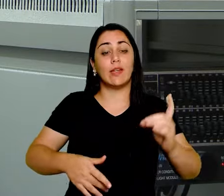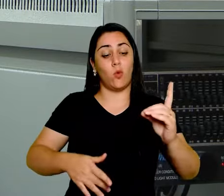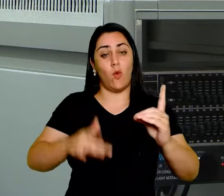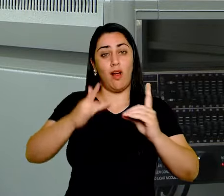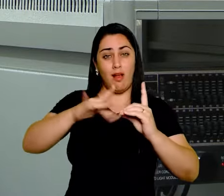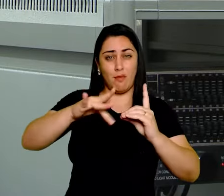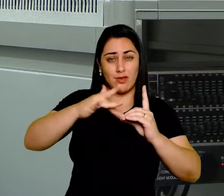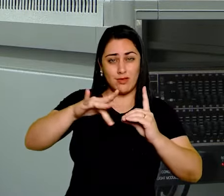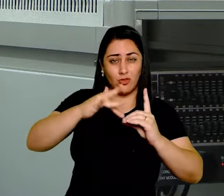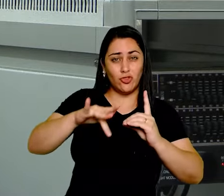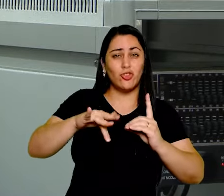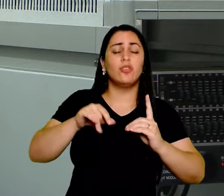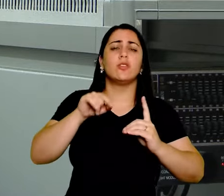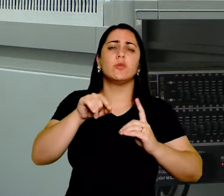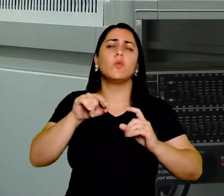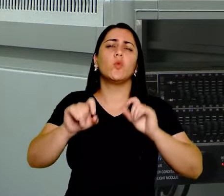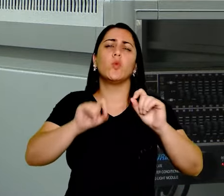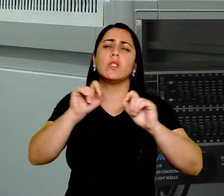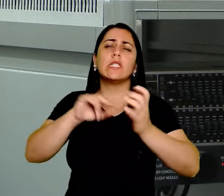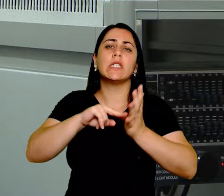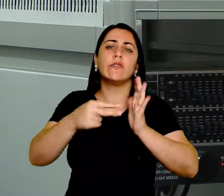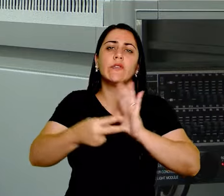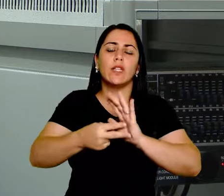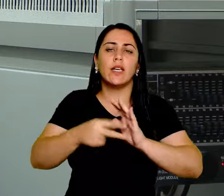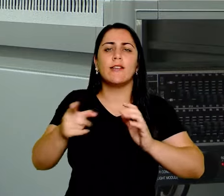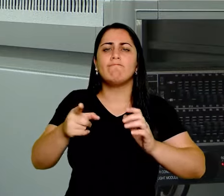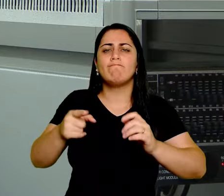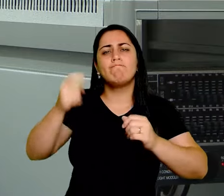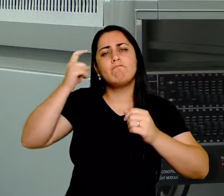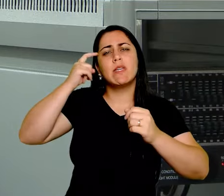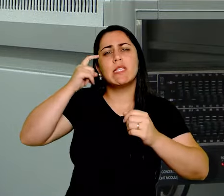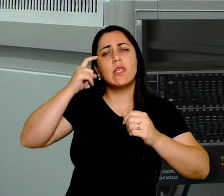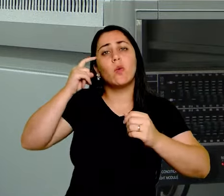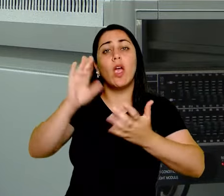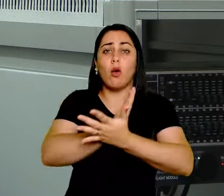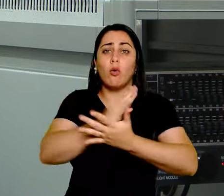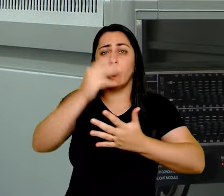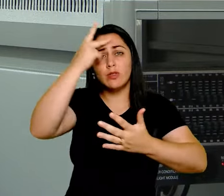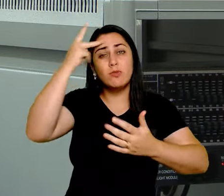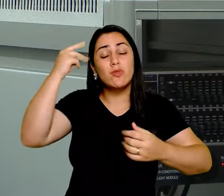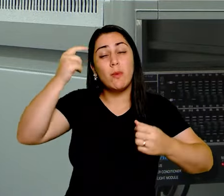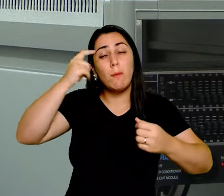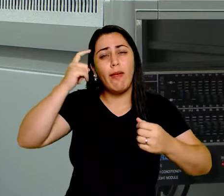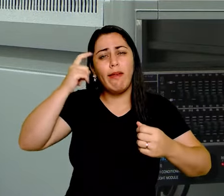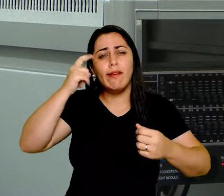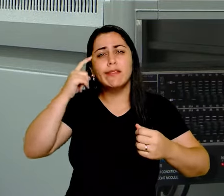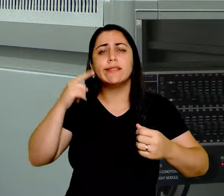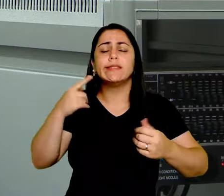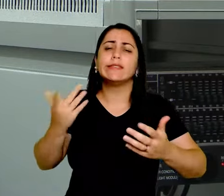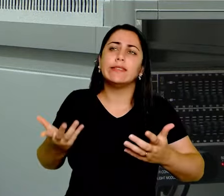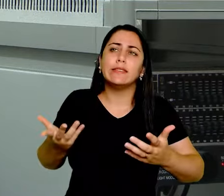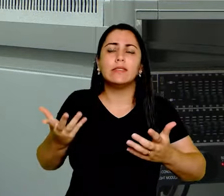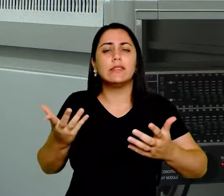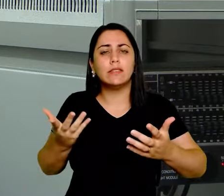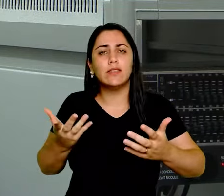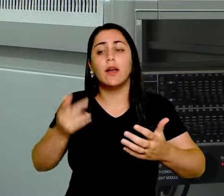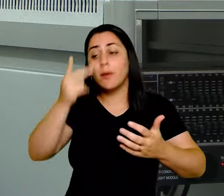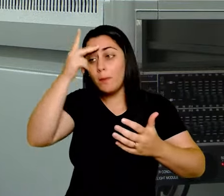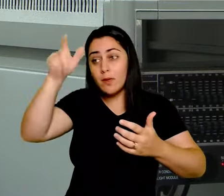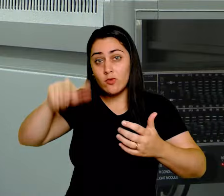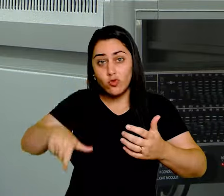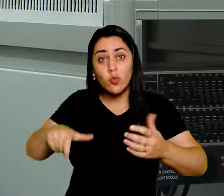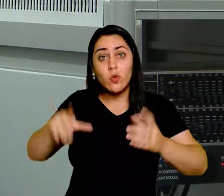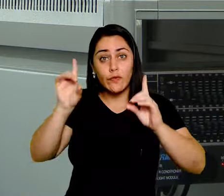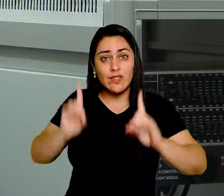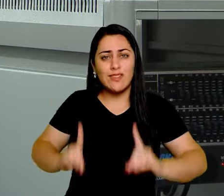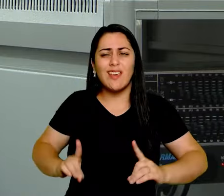O capacitismo é justamente a percepção, a crença de algumas pessoas de entenderem que